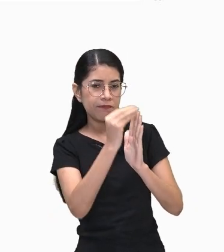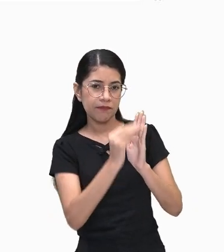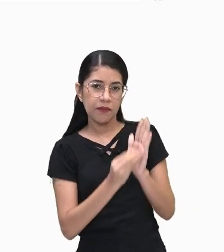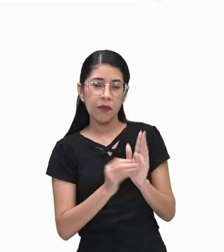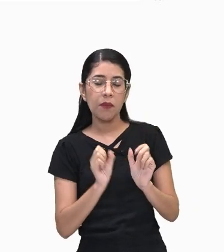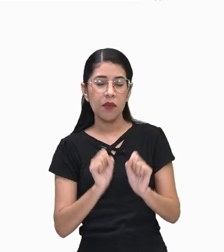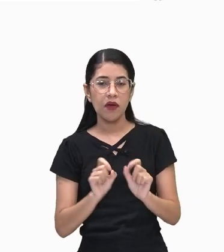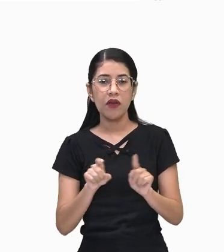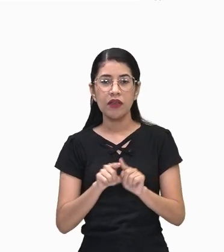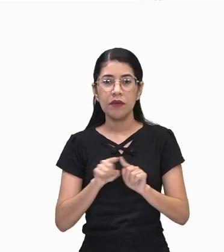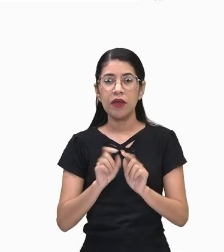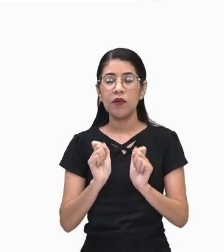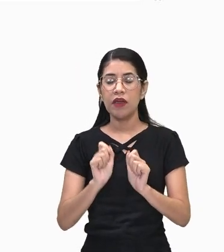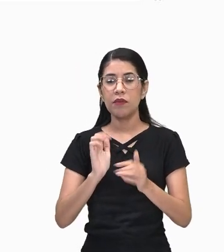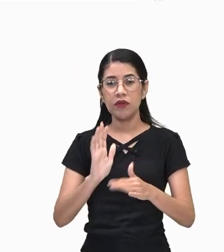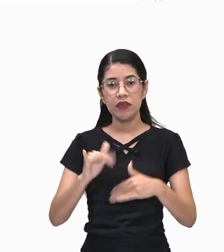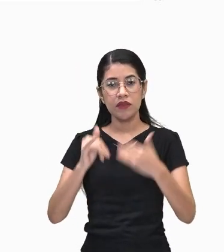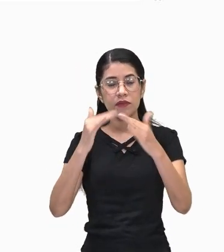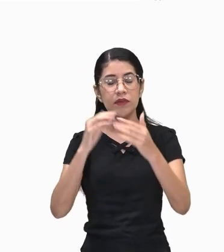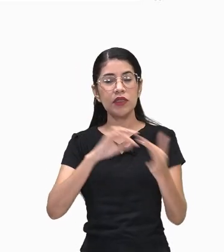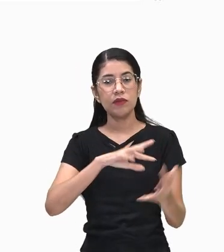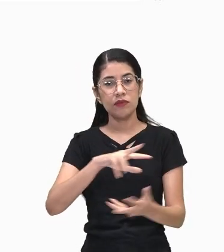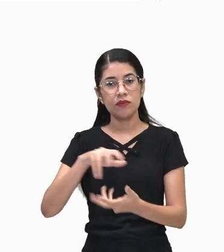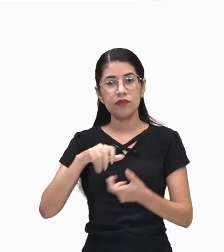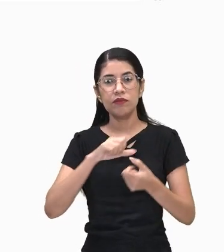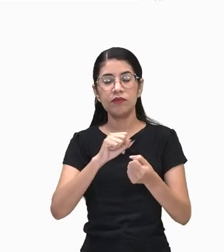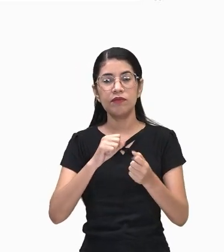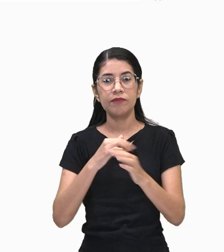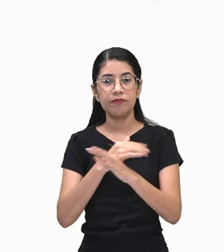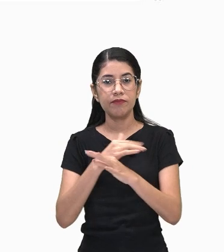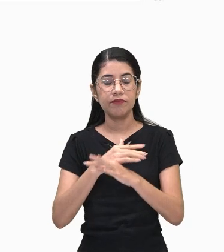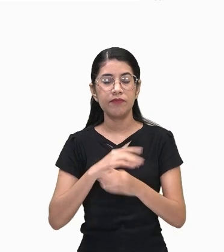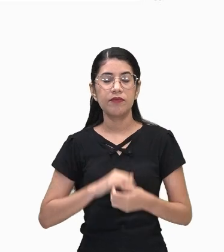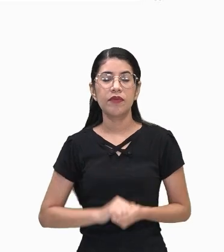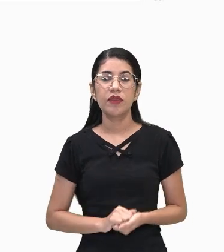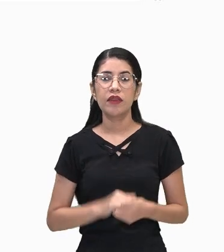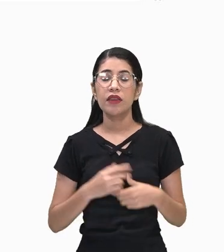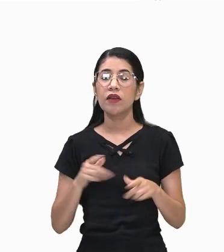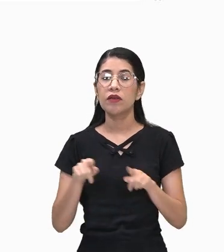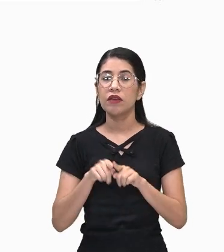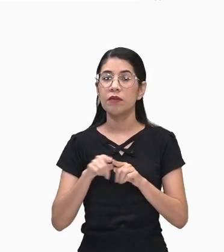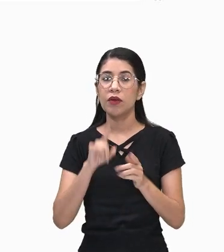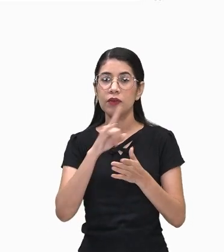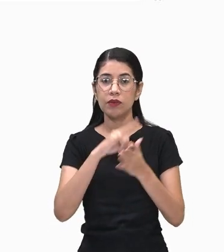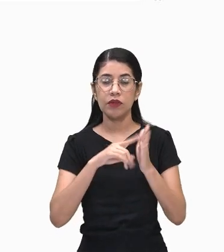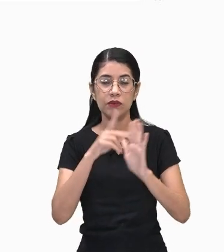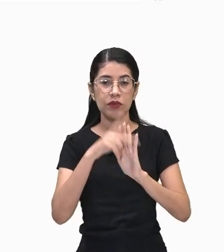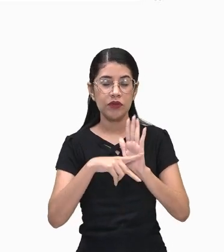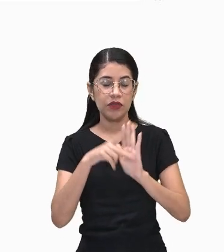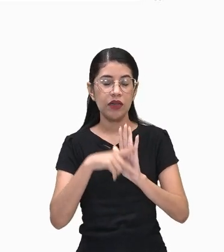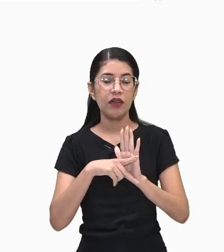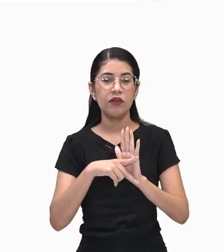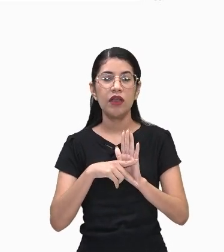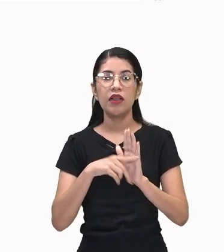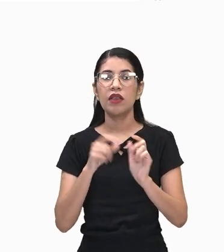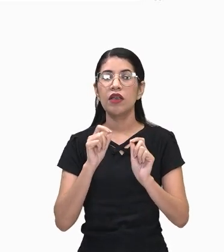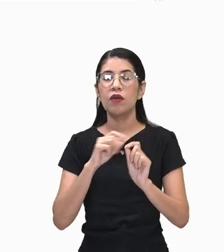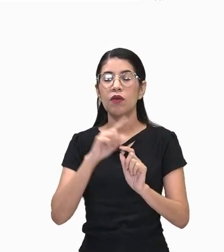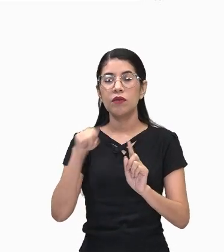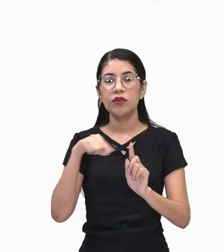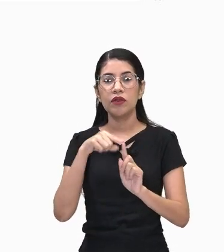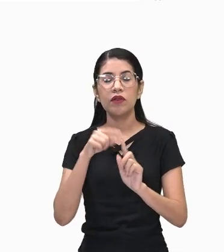construção sustentável das cidades. E aí, né, o plano diretor ele visa estabelecer e organizar